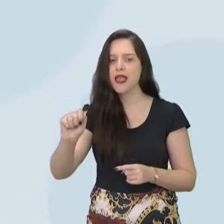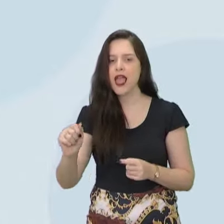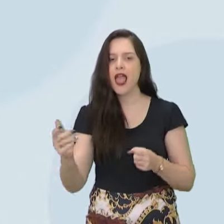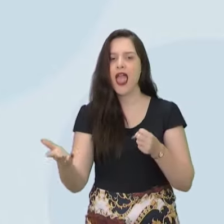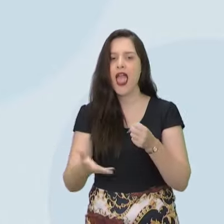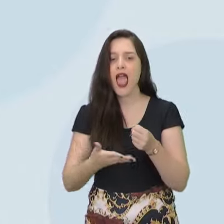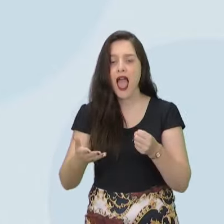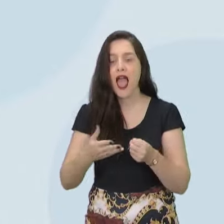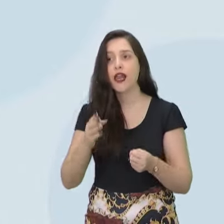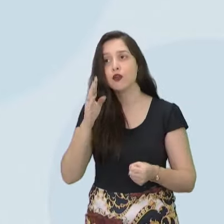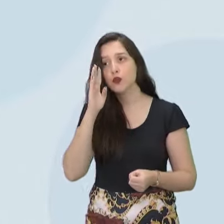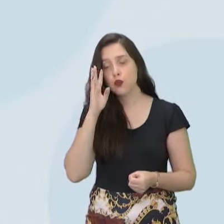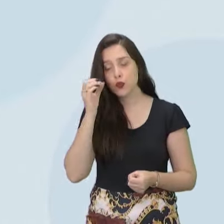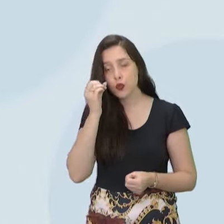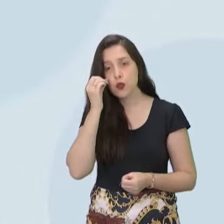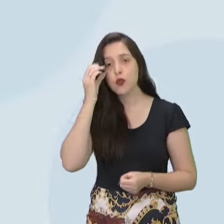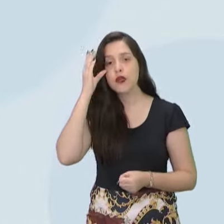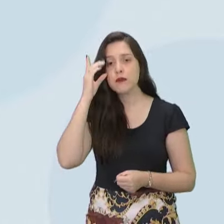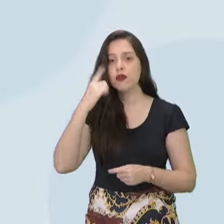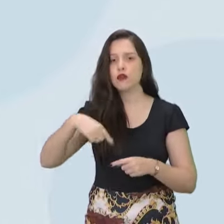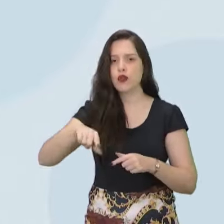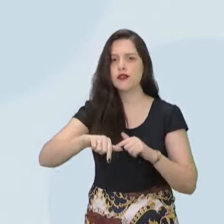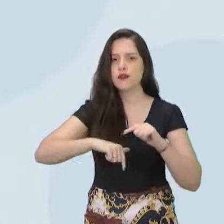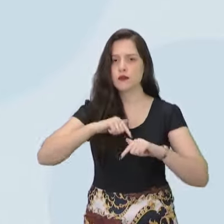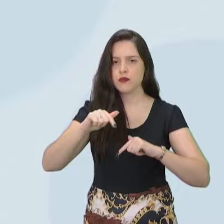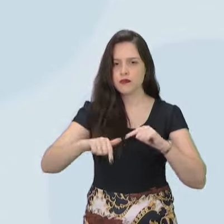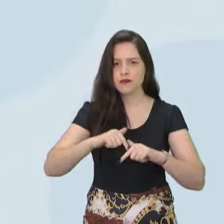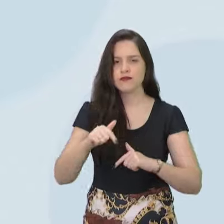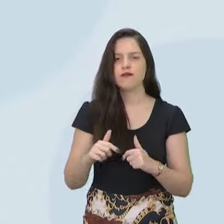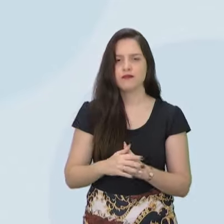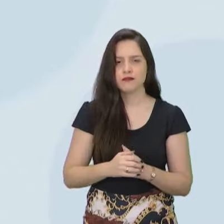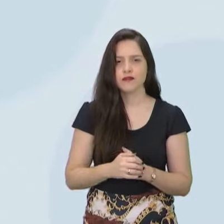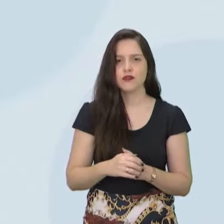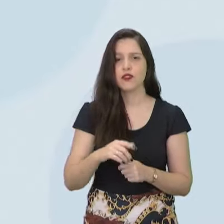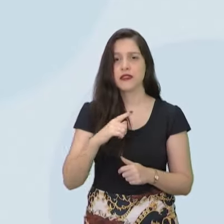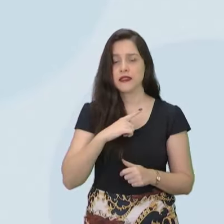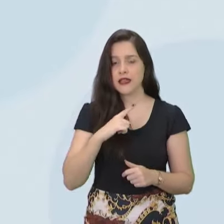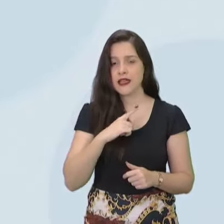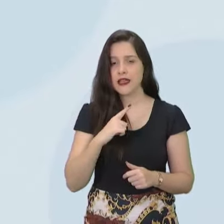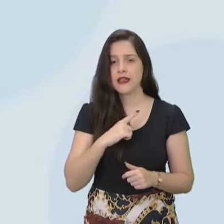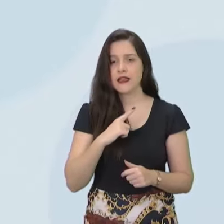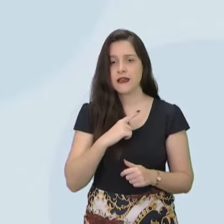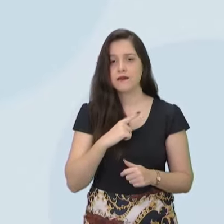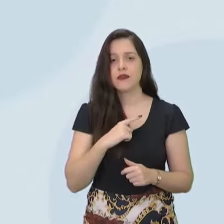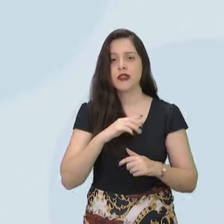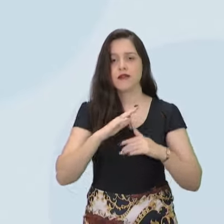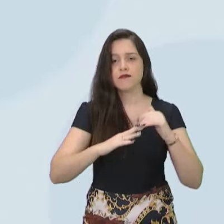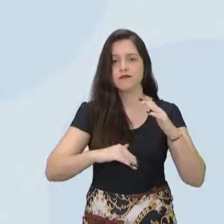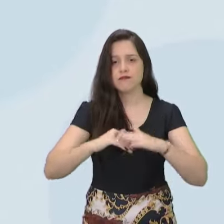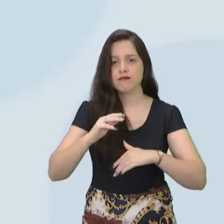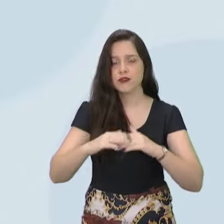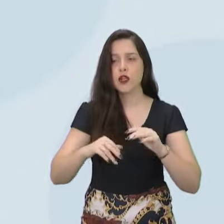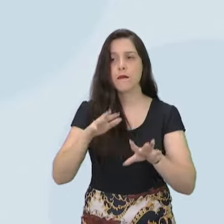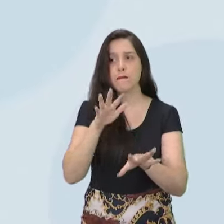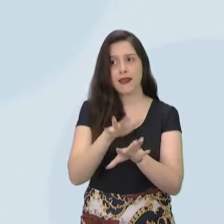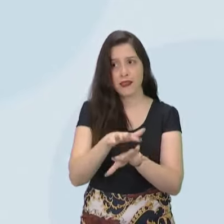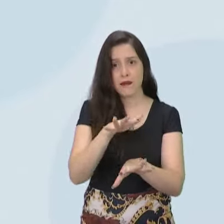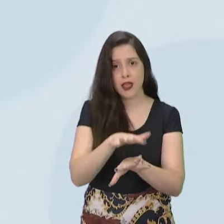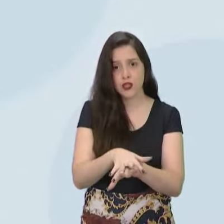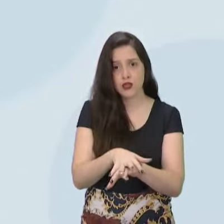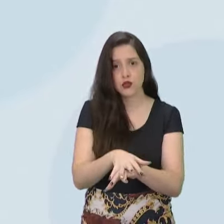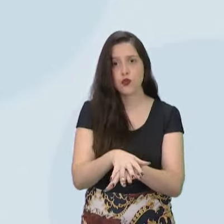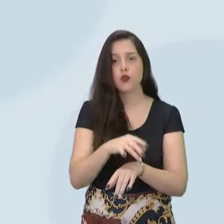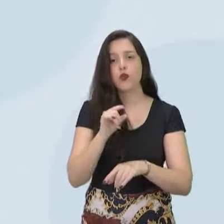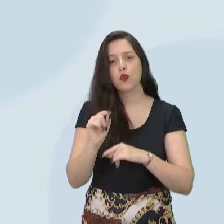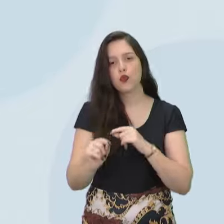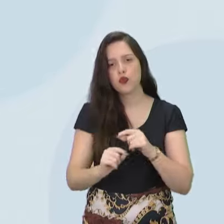conhecimento que a gente está trabalhando. Aqui a gente tem uma habilidade de itinerários formativos de matemática, por isso que é